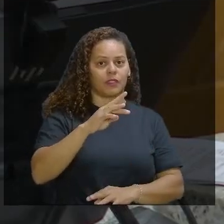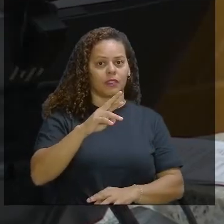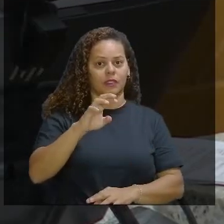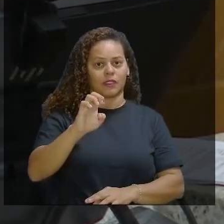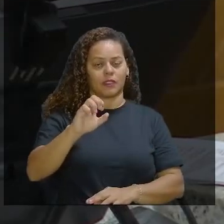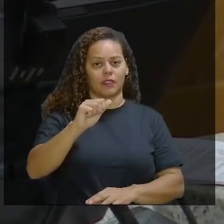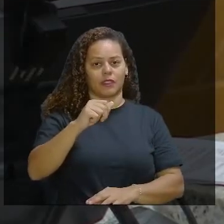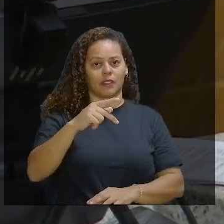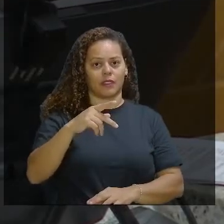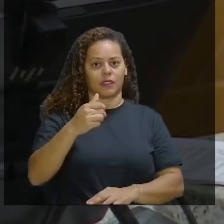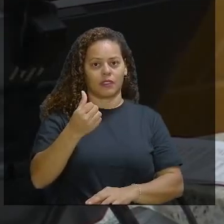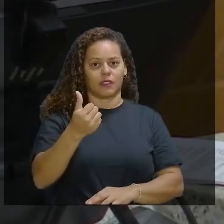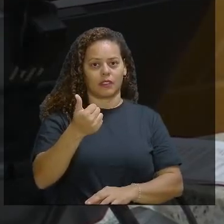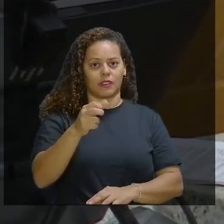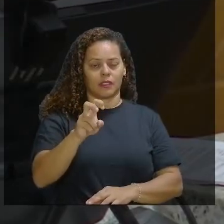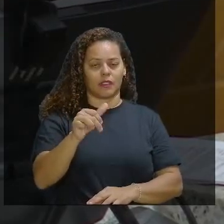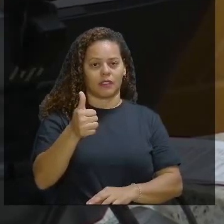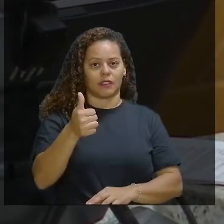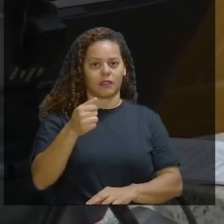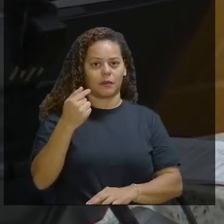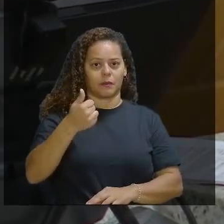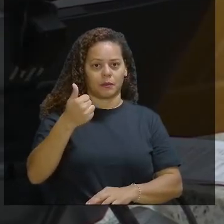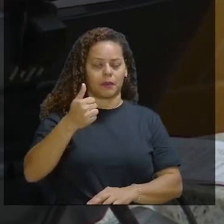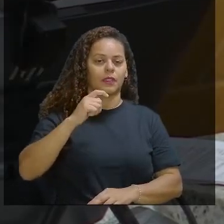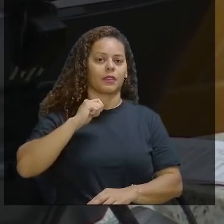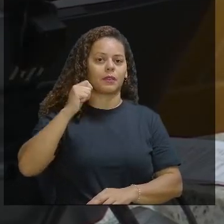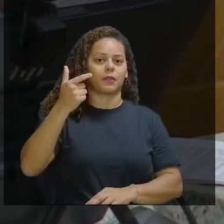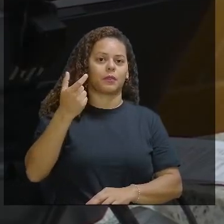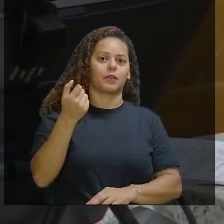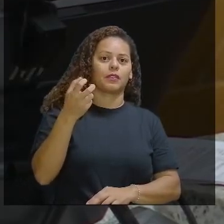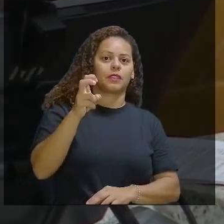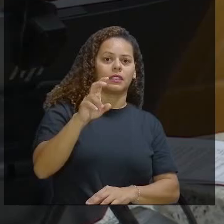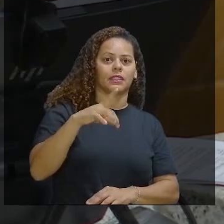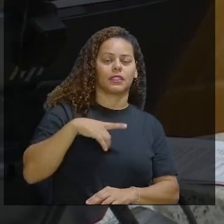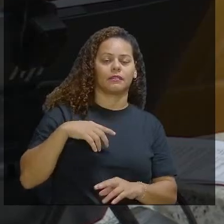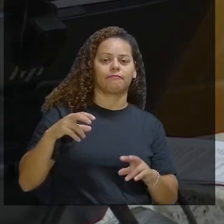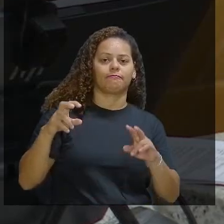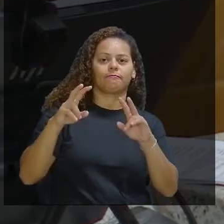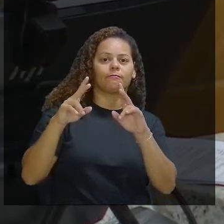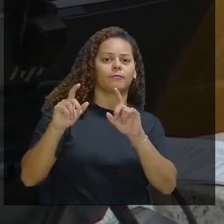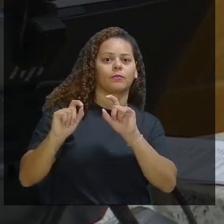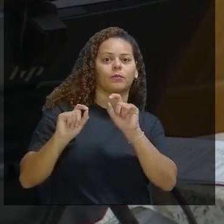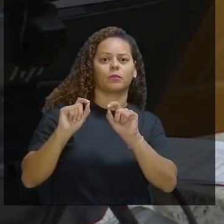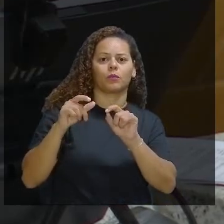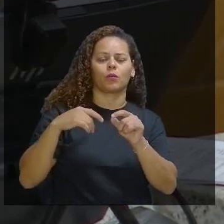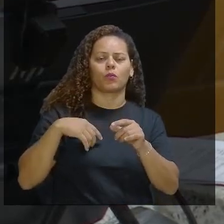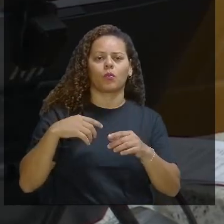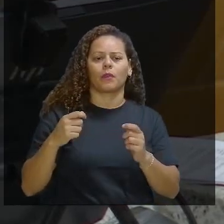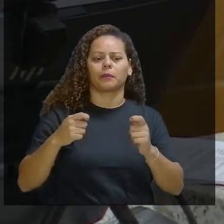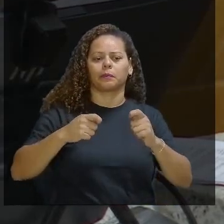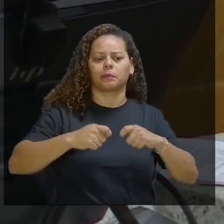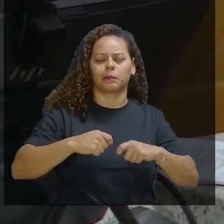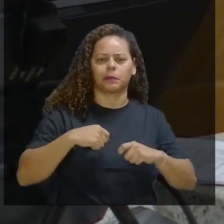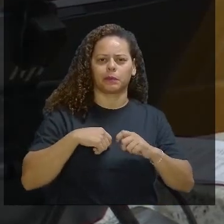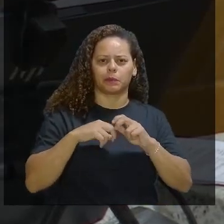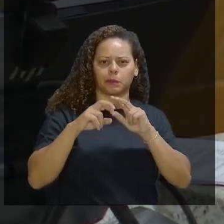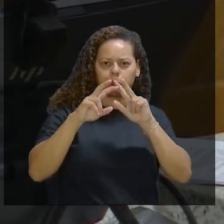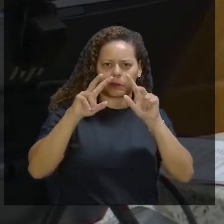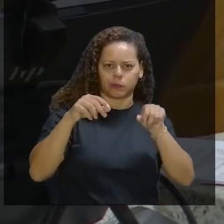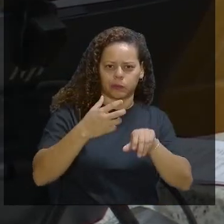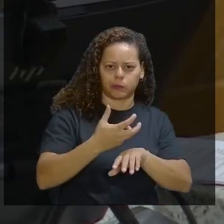número 615, de 1º de abril de 2025, que dispõe sobre a competência em razão da matéria da